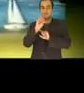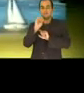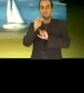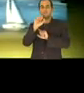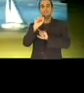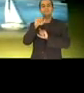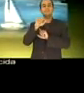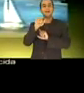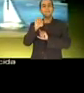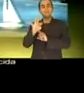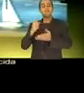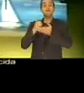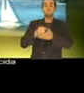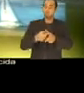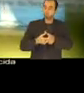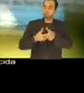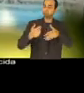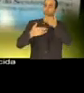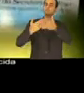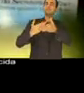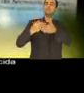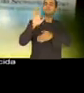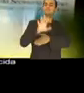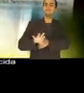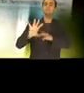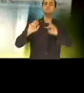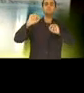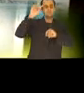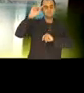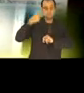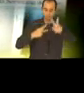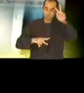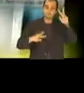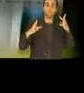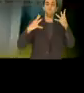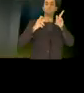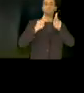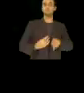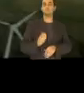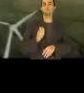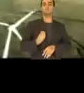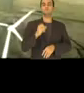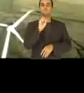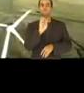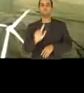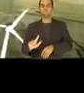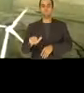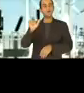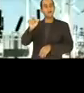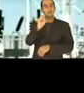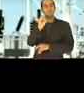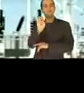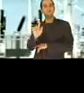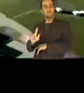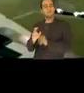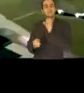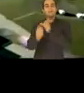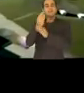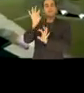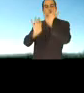Estado a crescer e teve sua competência reconhecida por todos os gaúchos. Aqui no Rio Grande do